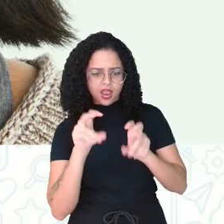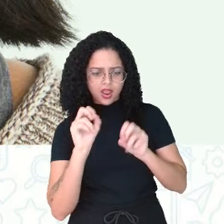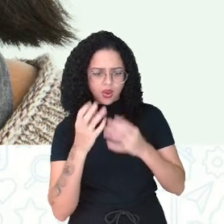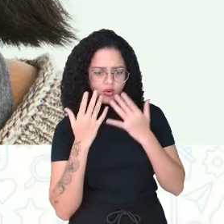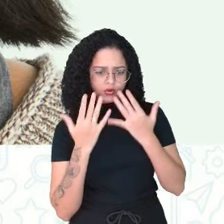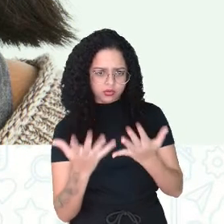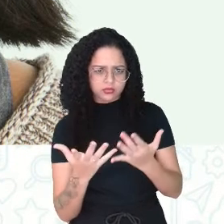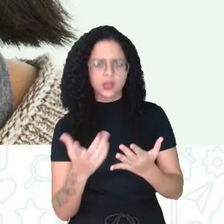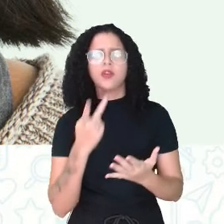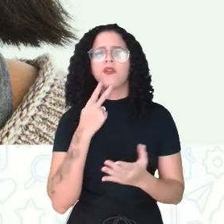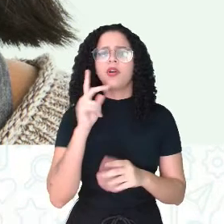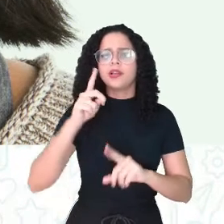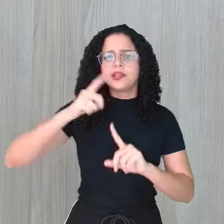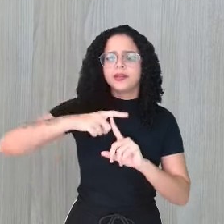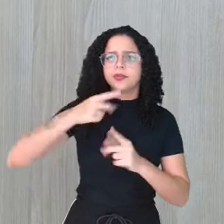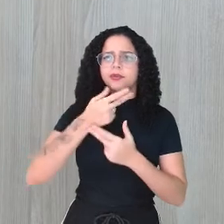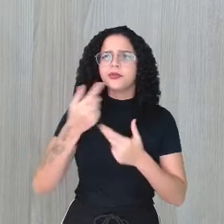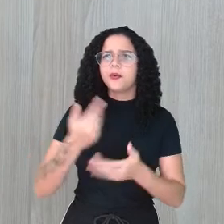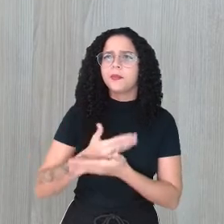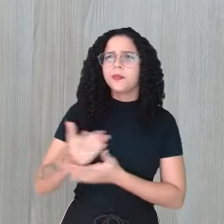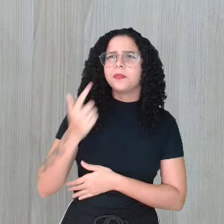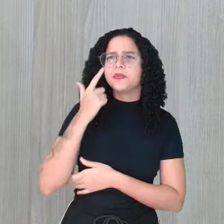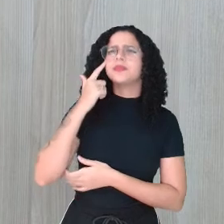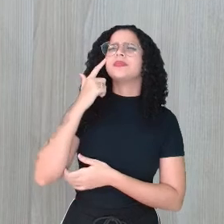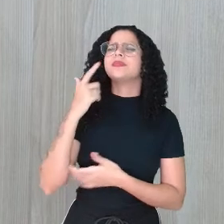esse tipo de coisa, a gente já começa a pensar assim, né?